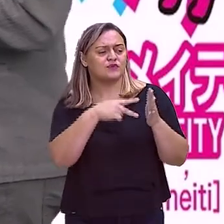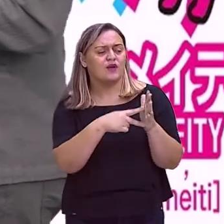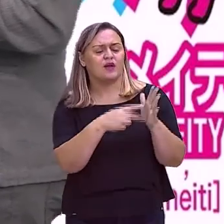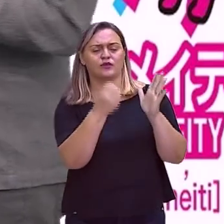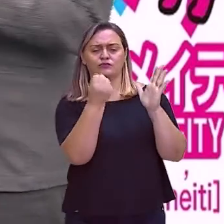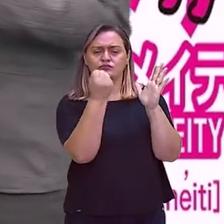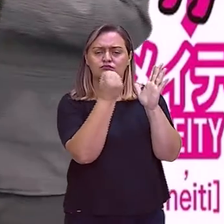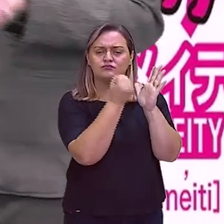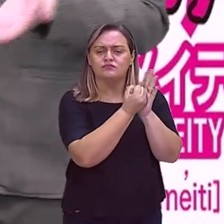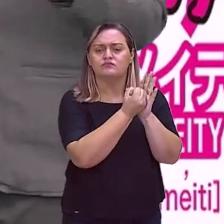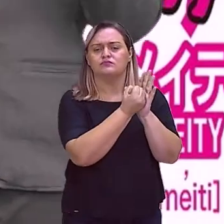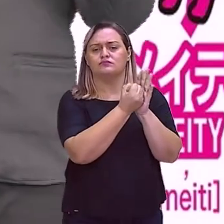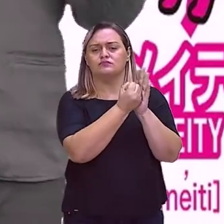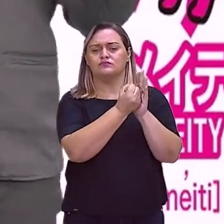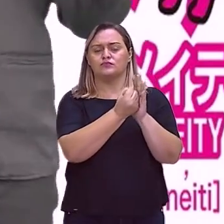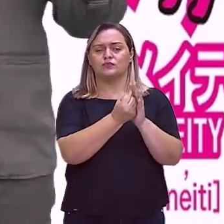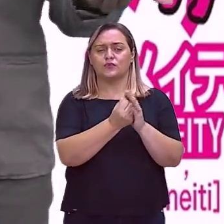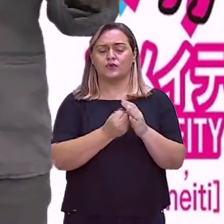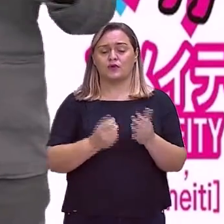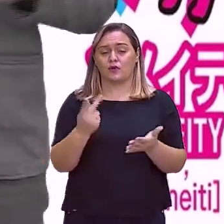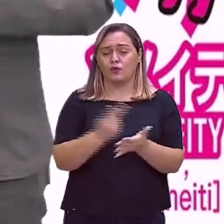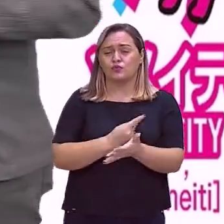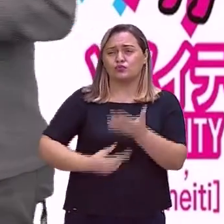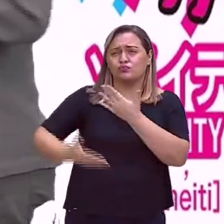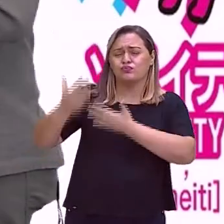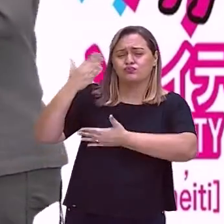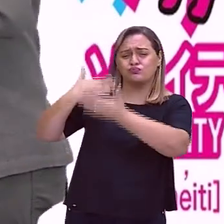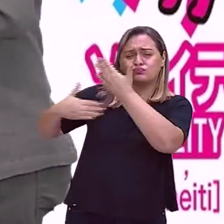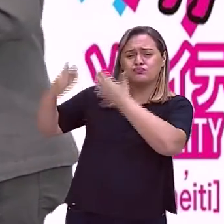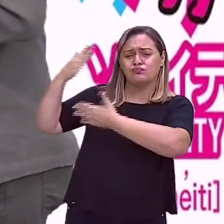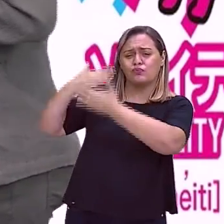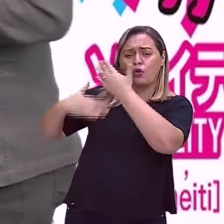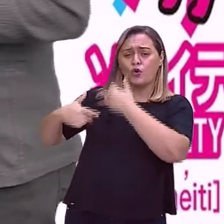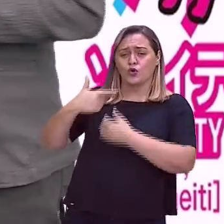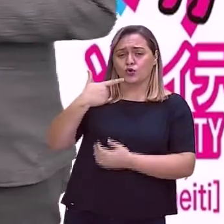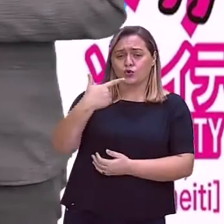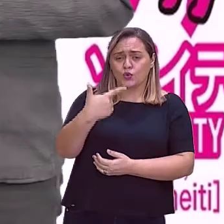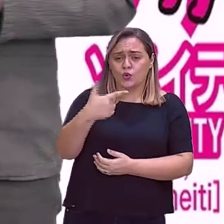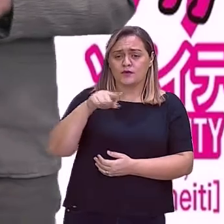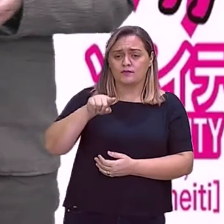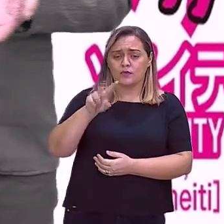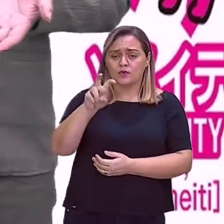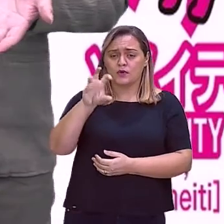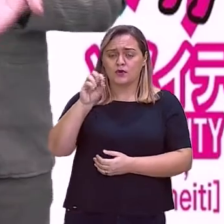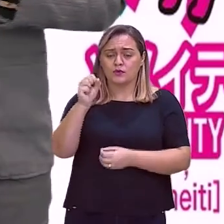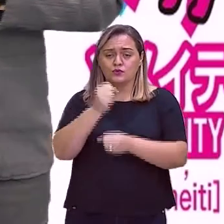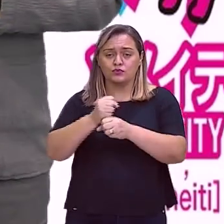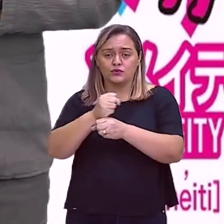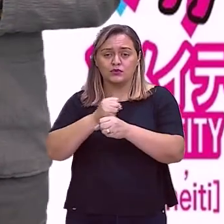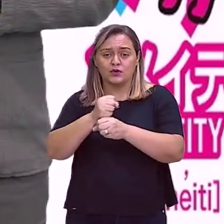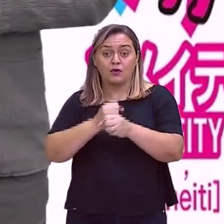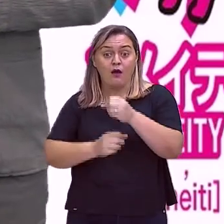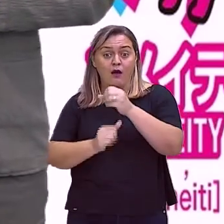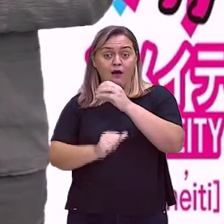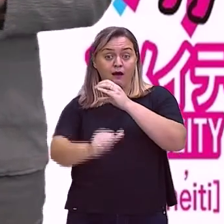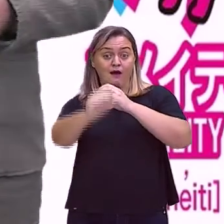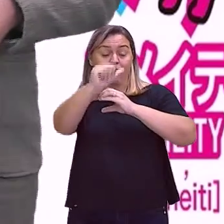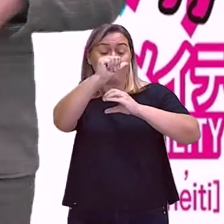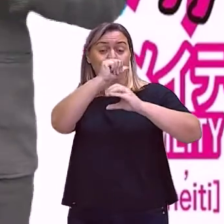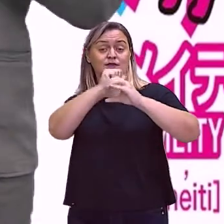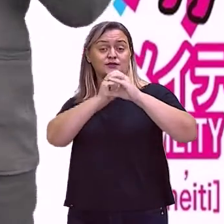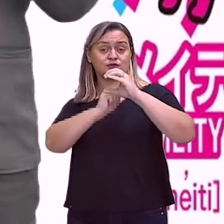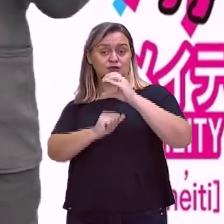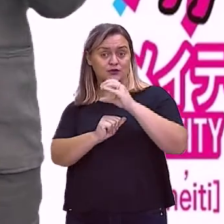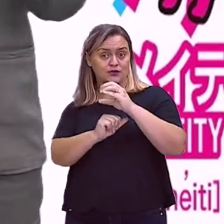que aconteceu e teve início na Grécia Antiga, 2.500 anos antes de Cristo. O Barão de Coubertin,